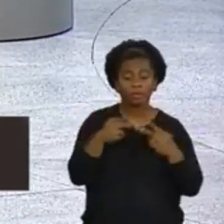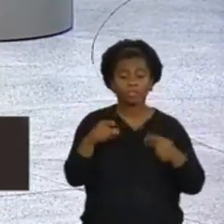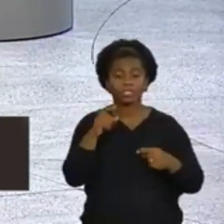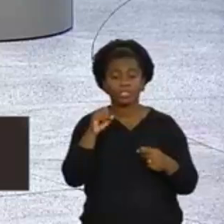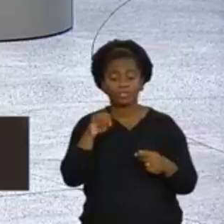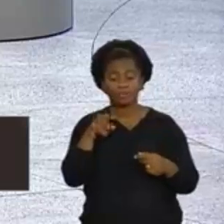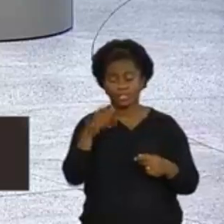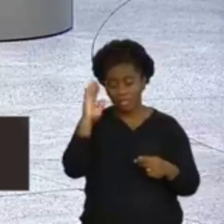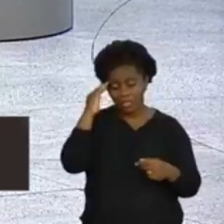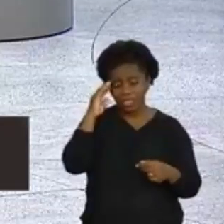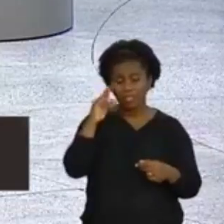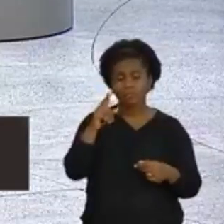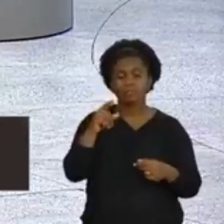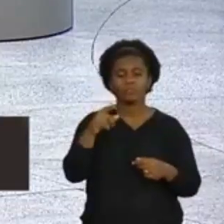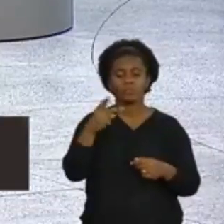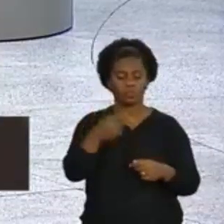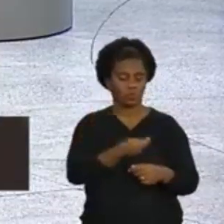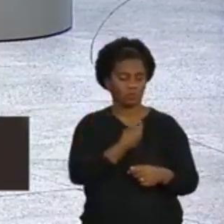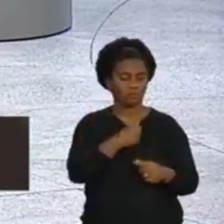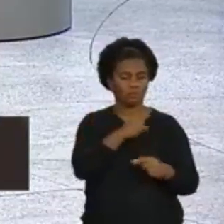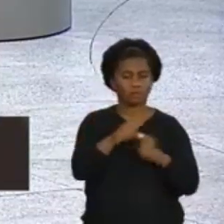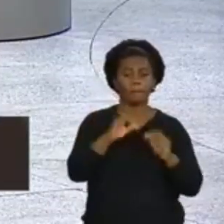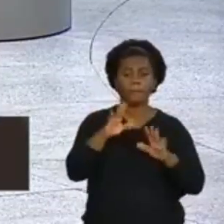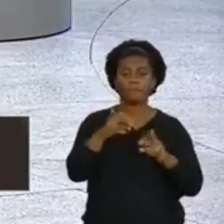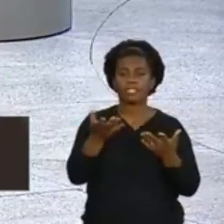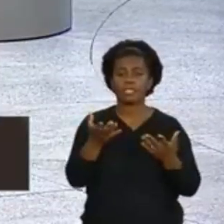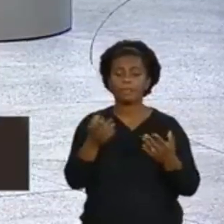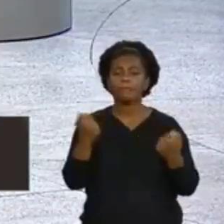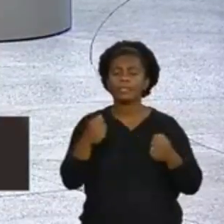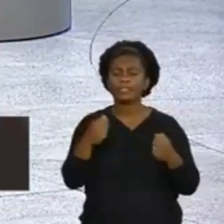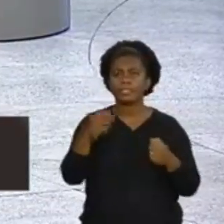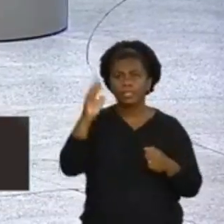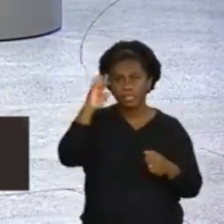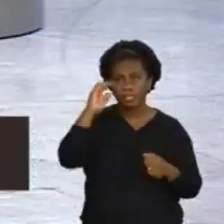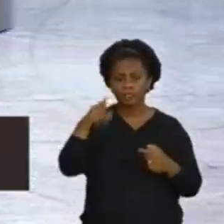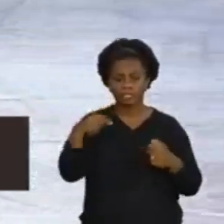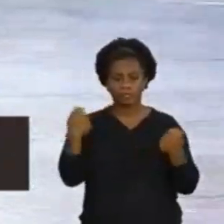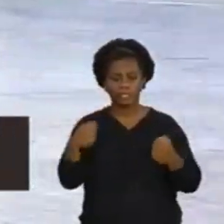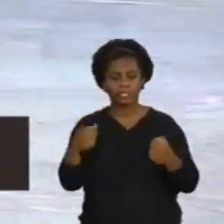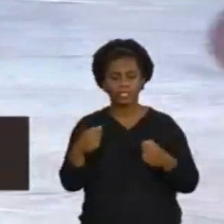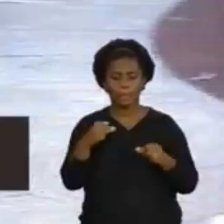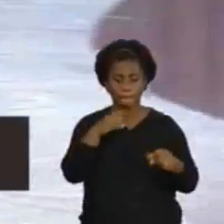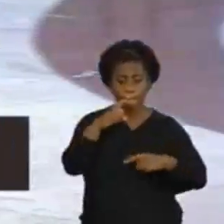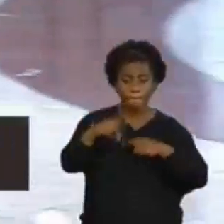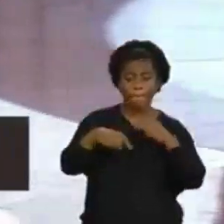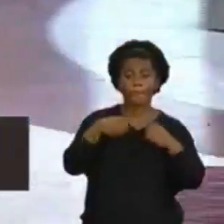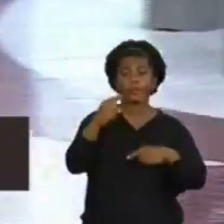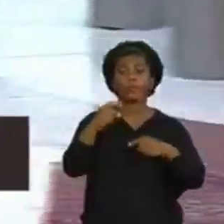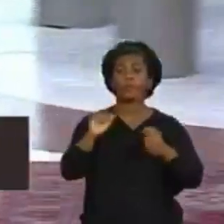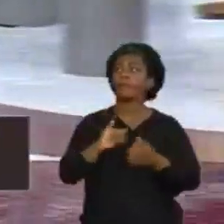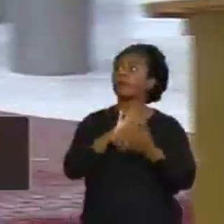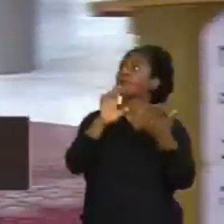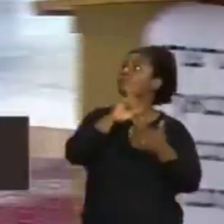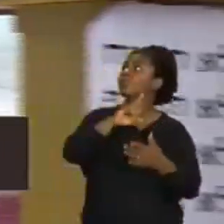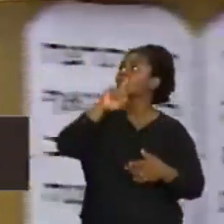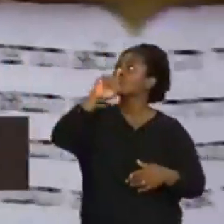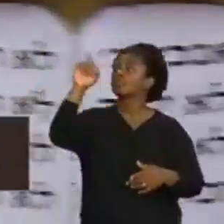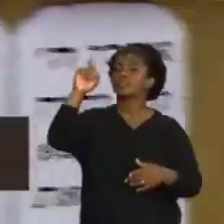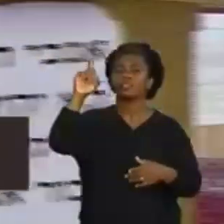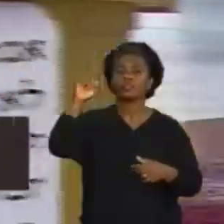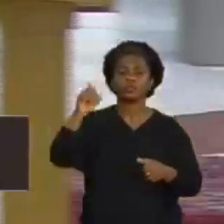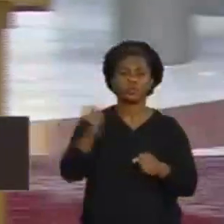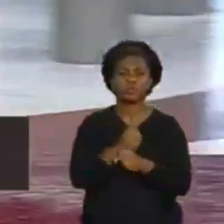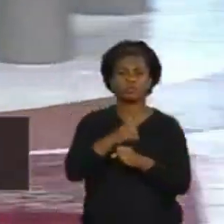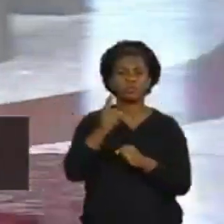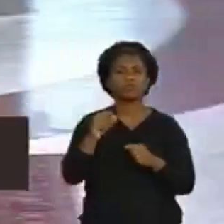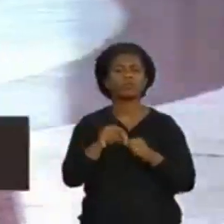Mas queira prosperar para a glória de Deus, queira prosperar para ganhar almas, queira prosperar para ter condições de patrocinar mais televisão, mais rádio, para